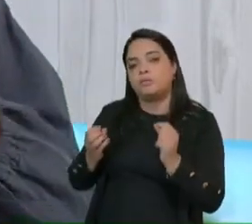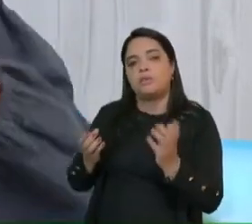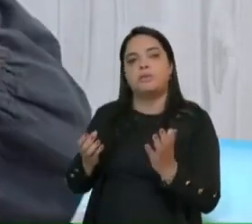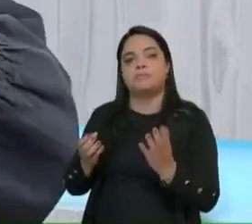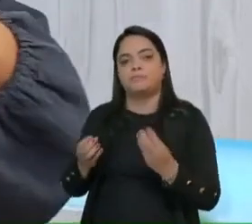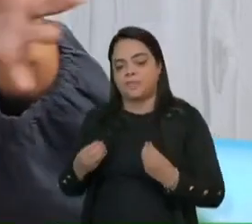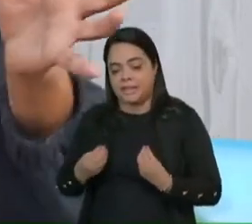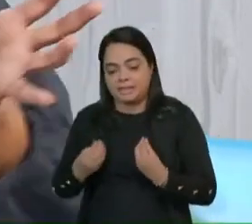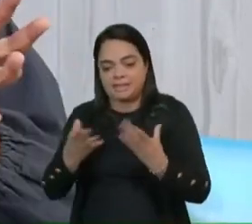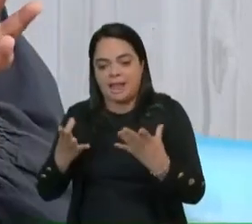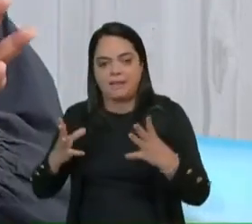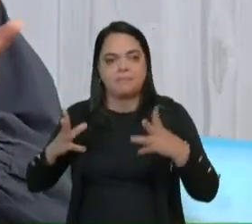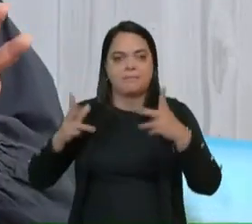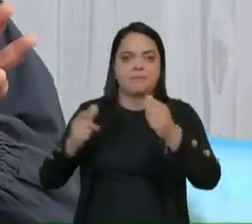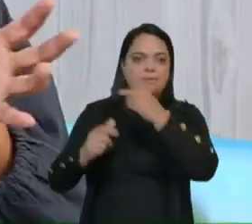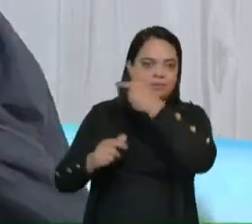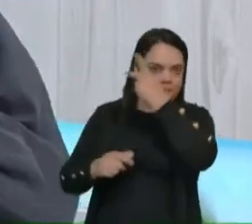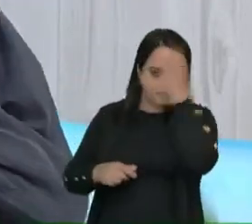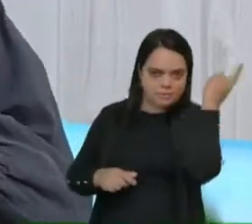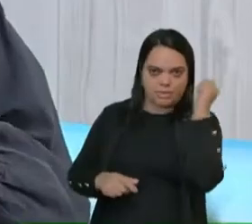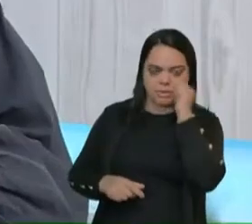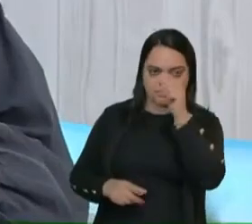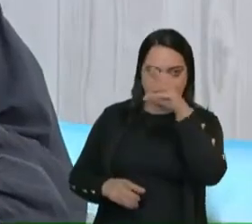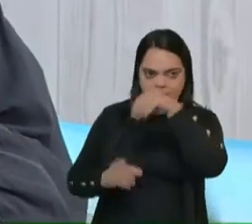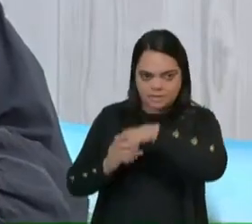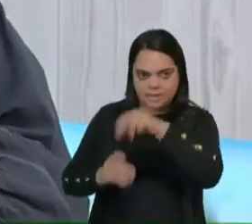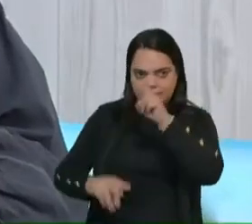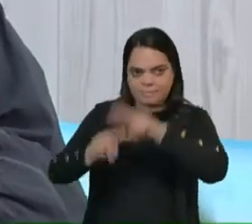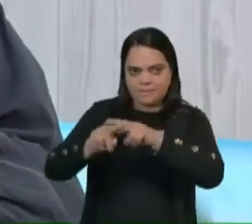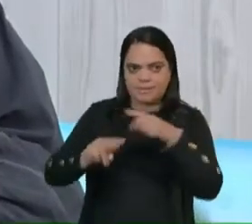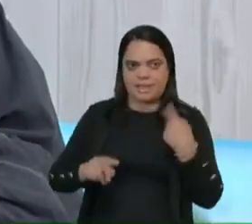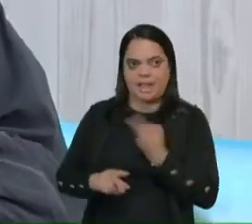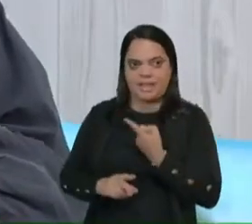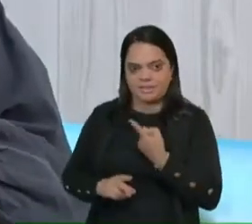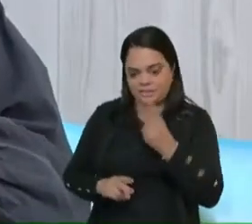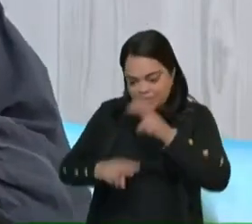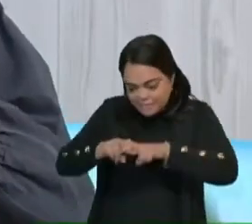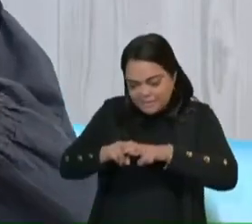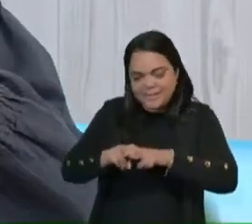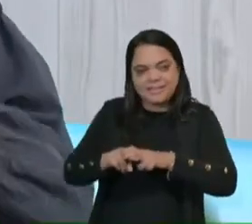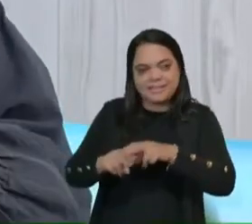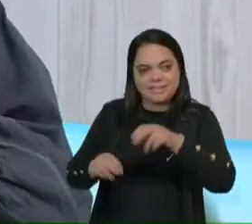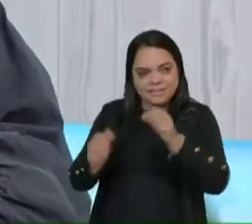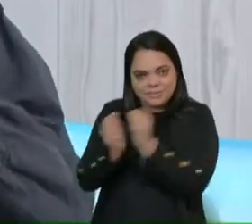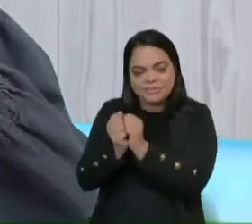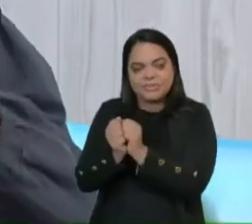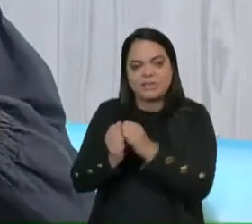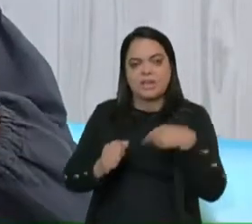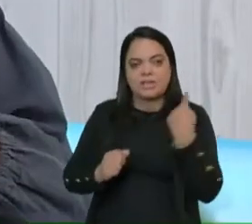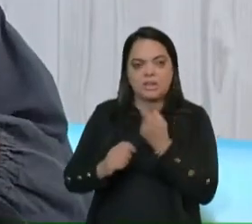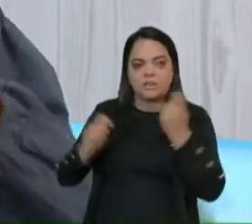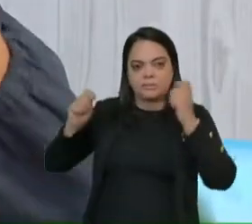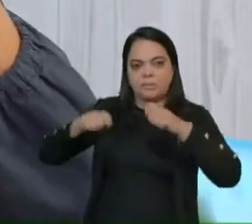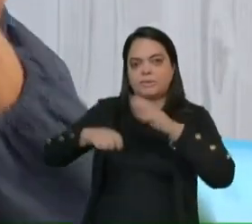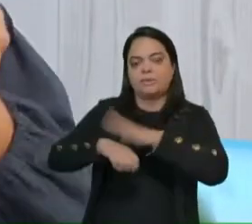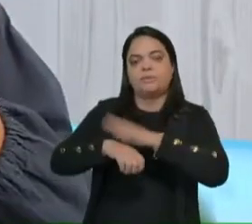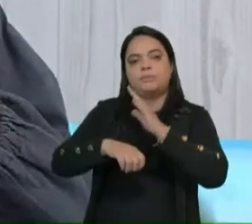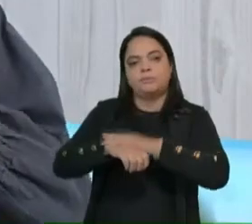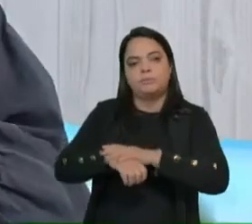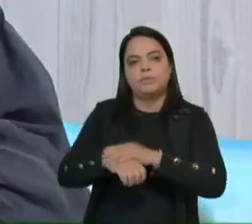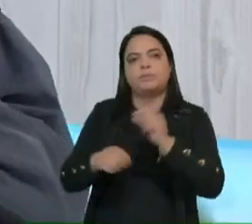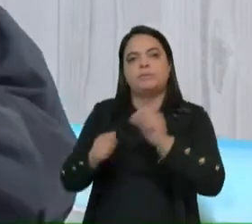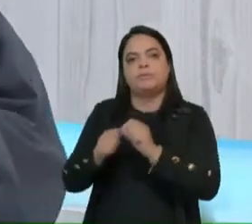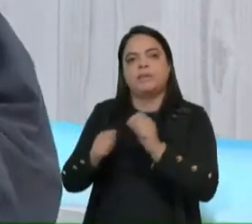né que estamos lá enclausurados que a gente fica presa junto com elas numa cela né que a gente possa naquele momento tento fazer